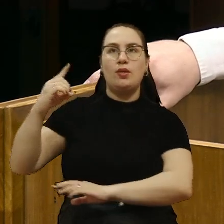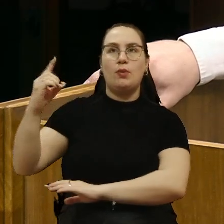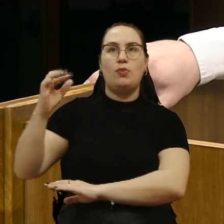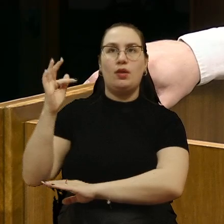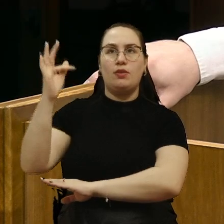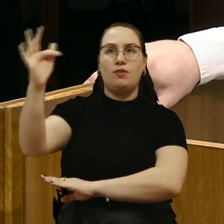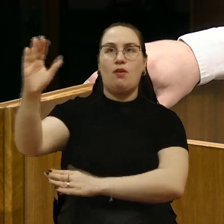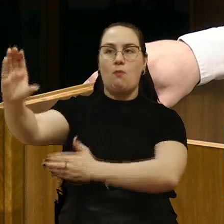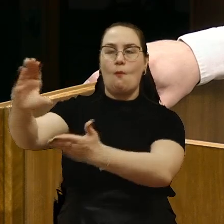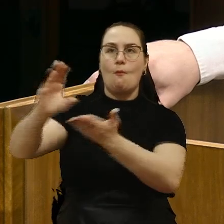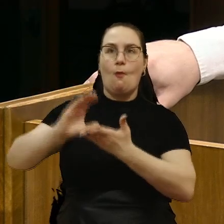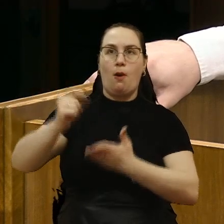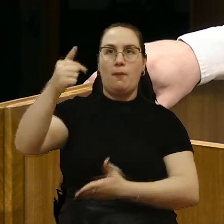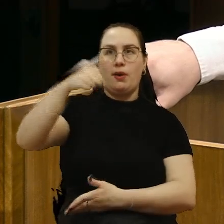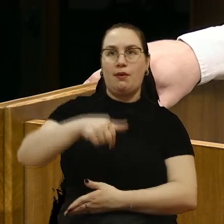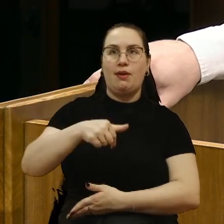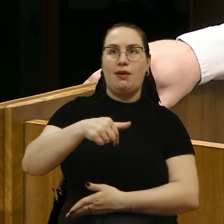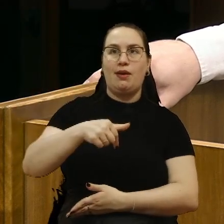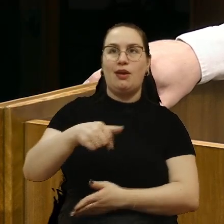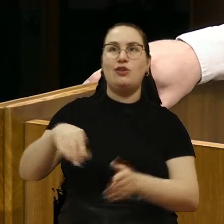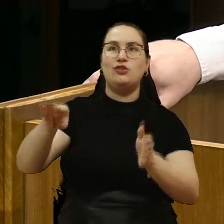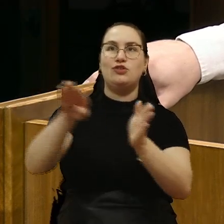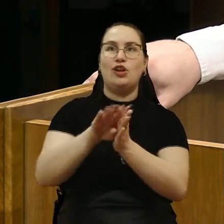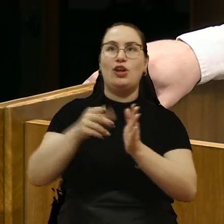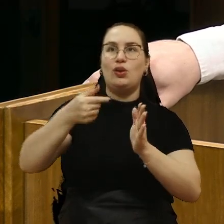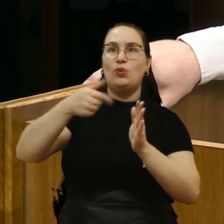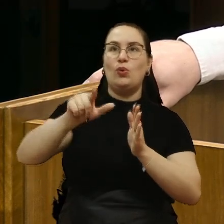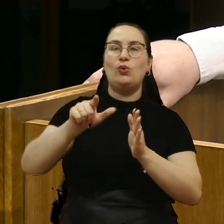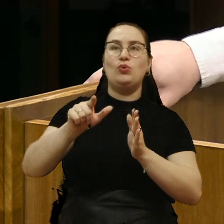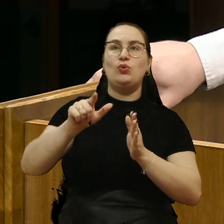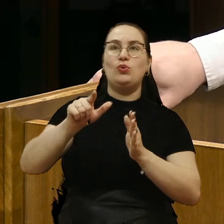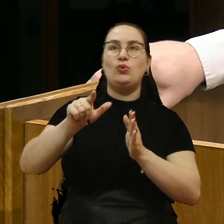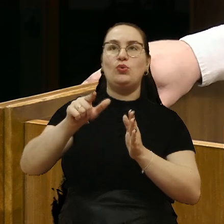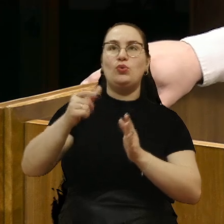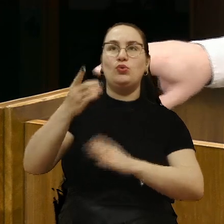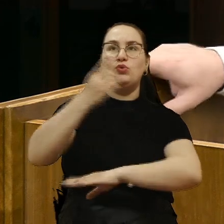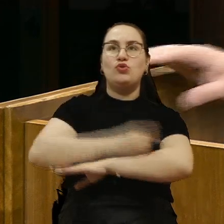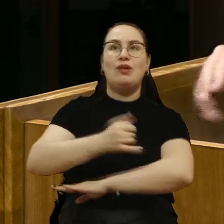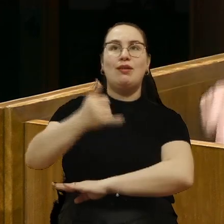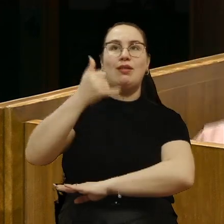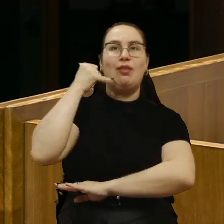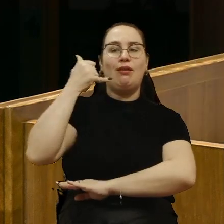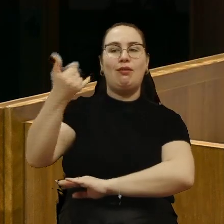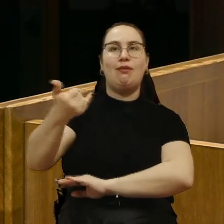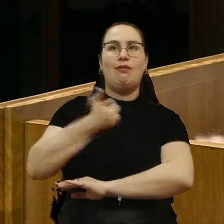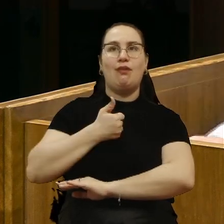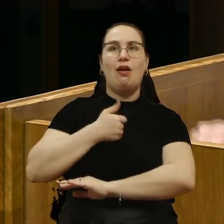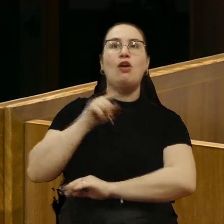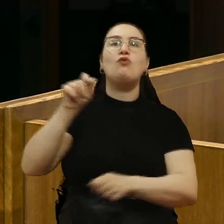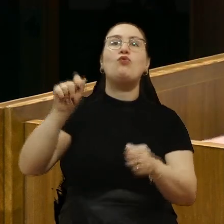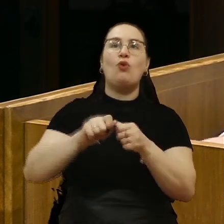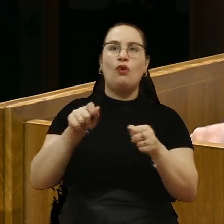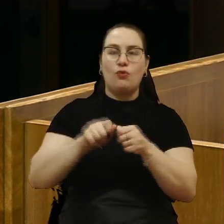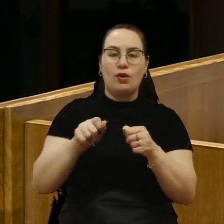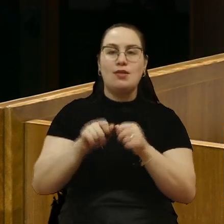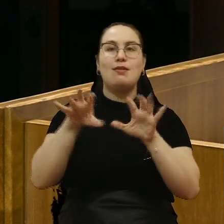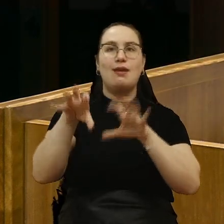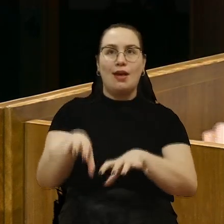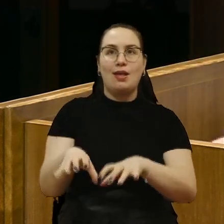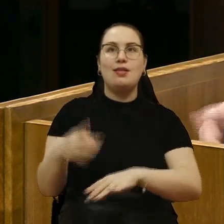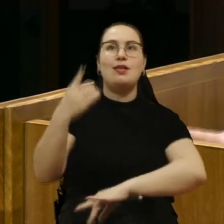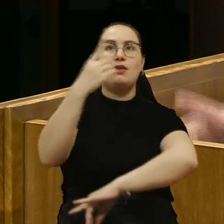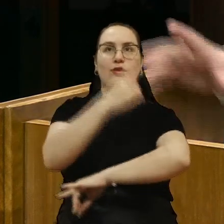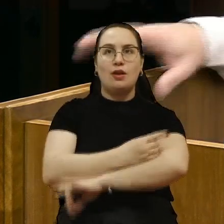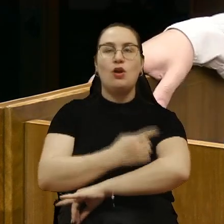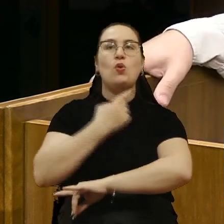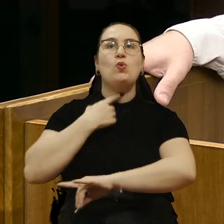encaminha emendas, a emenda chega, no outro dia ele liga para mim, para a vereadora Andressa, e fala, vou executar desse jeito em tal dia,